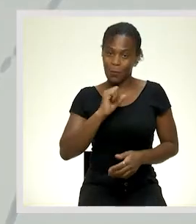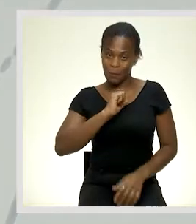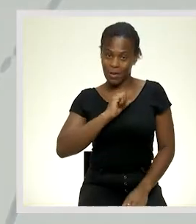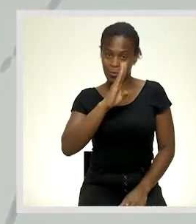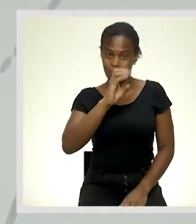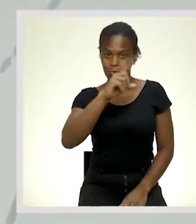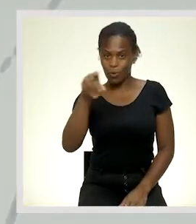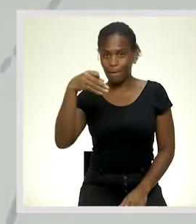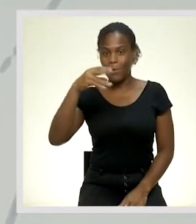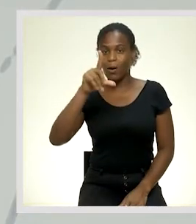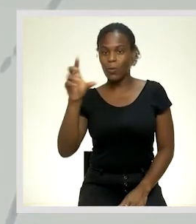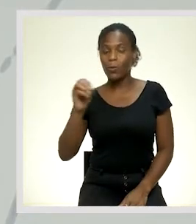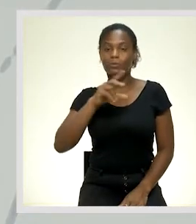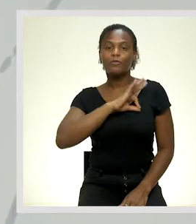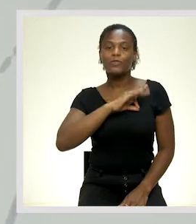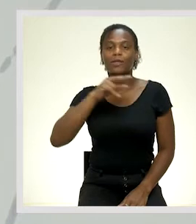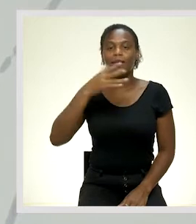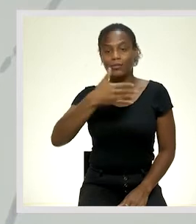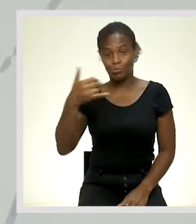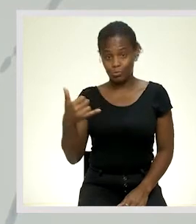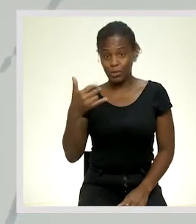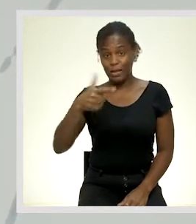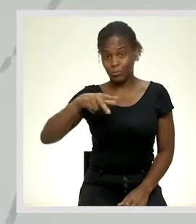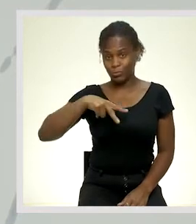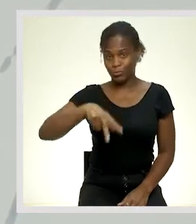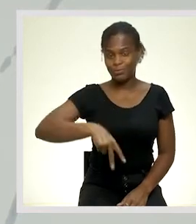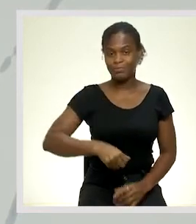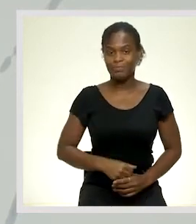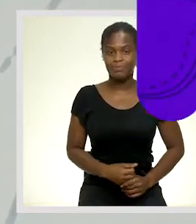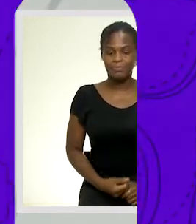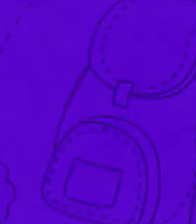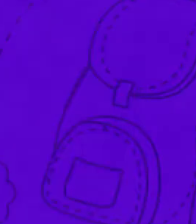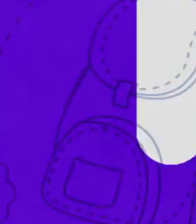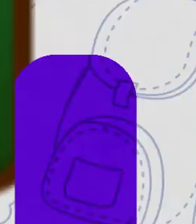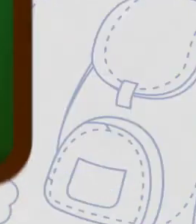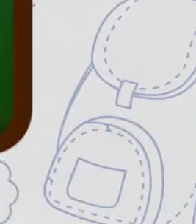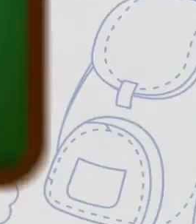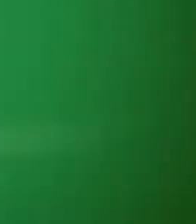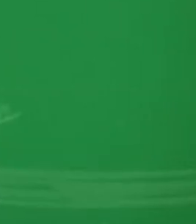Paulo Oliveira, professor do 12º ano, Língua Portuguesa.